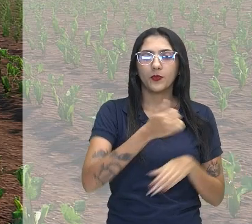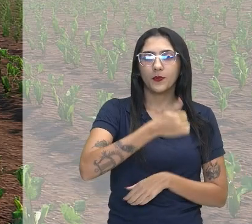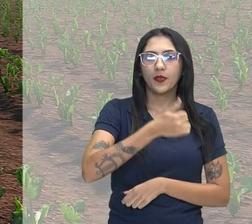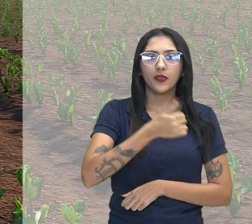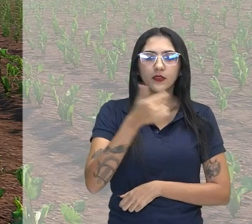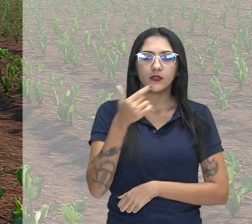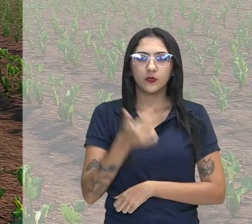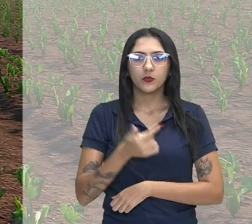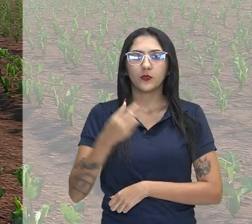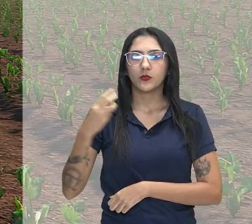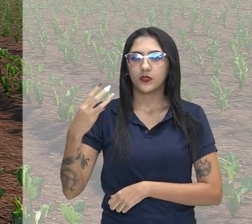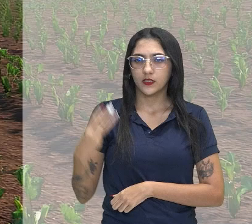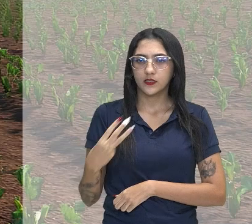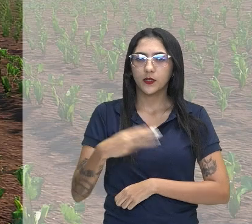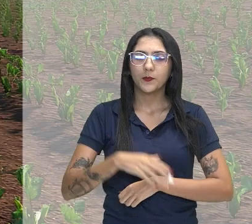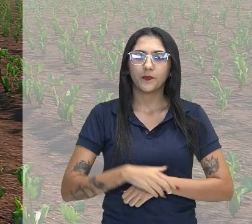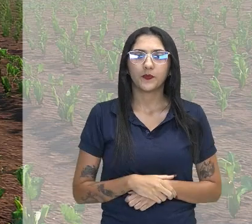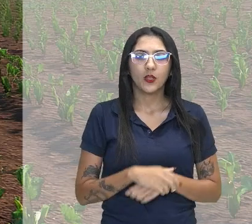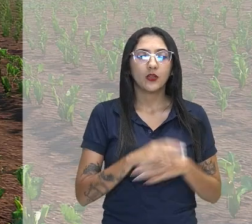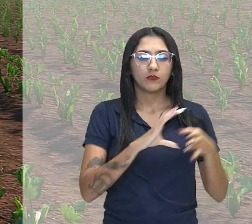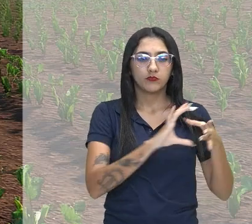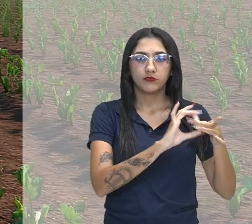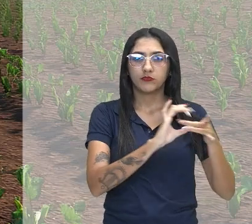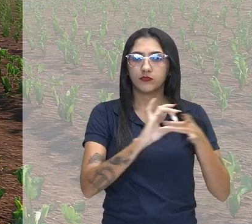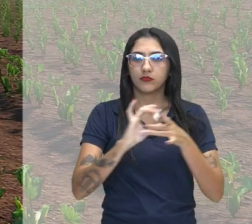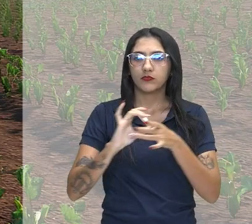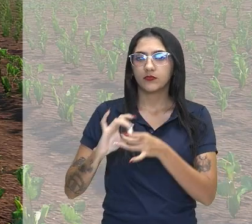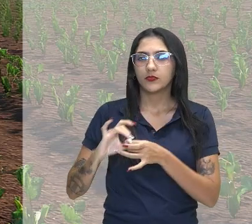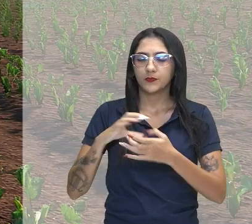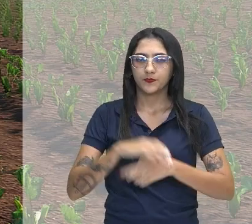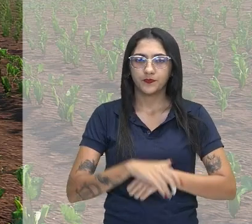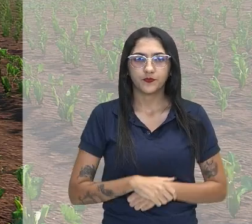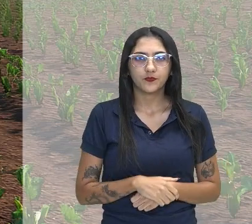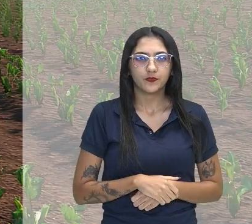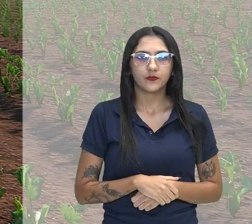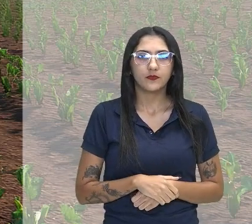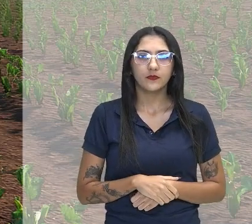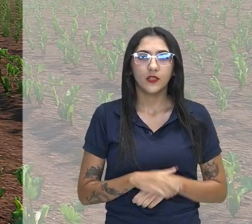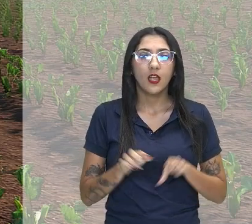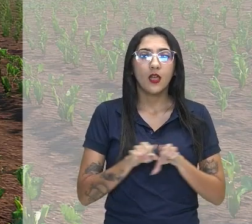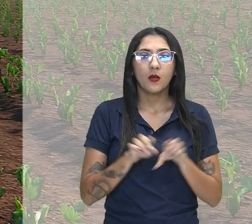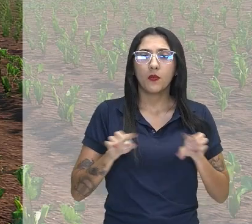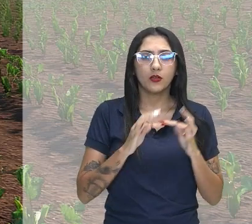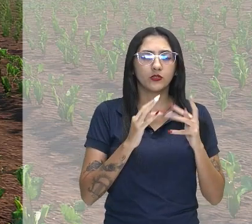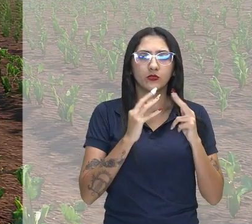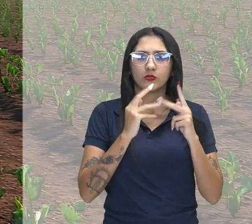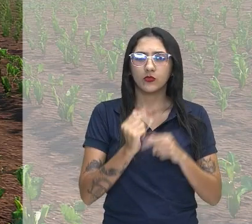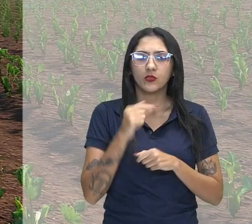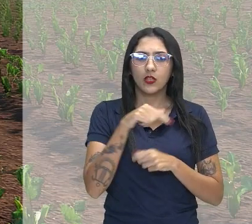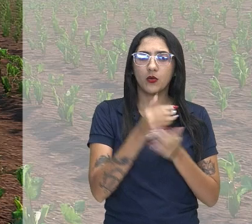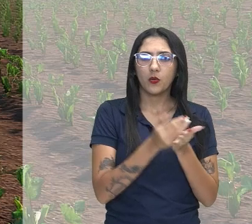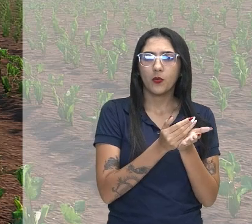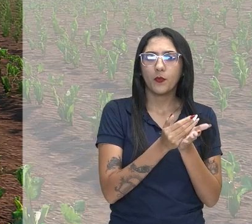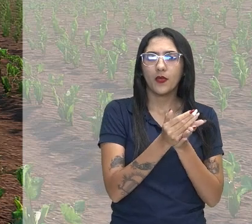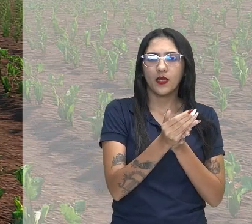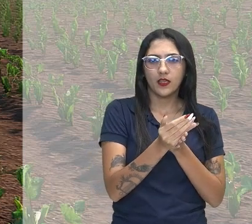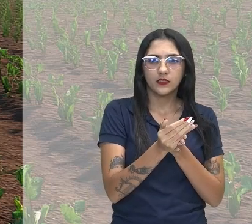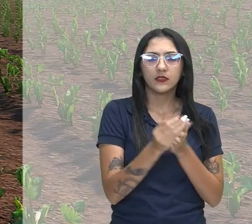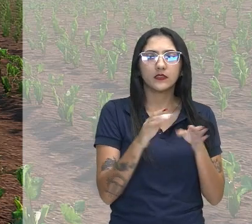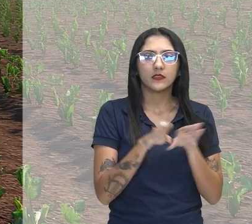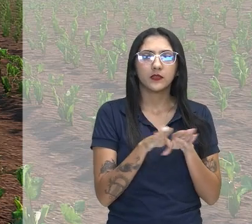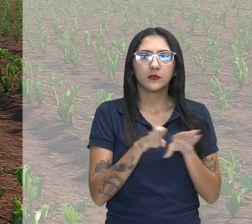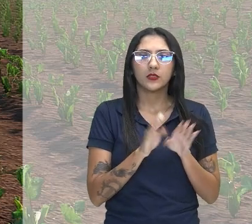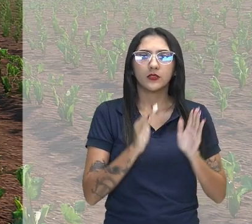terciário, onde um acaba dependendo do outro. Porém, onde tudo se inicia vai ser através do